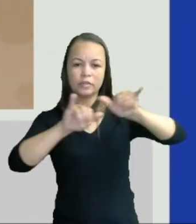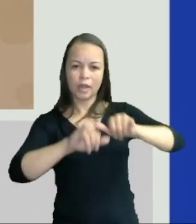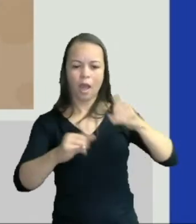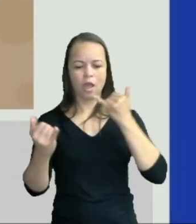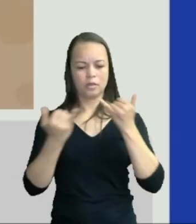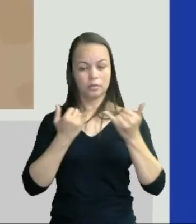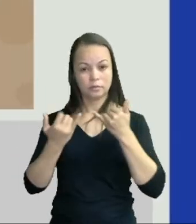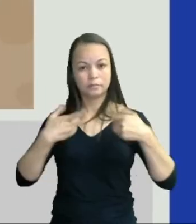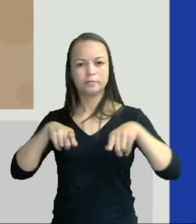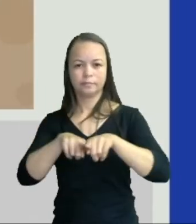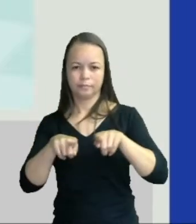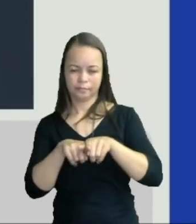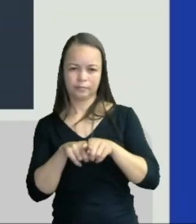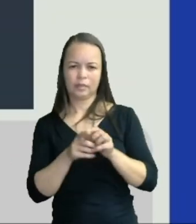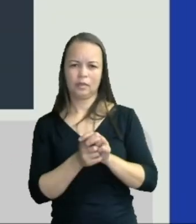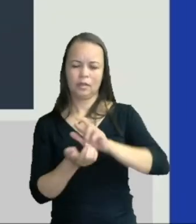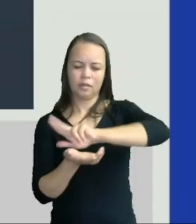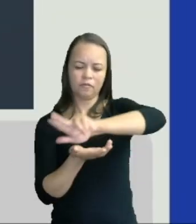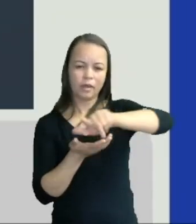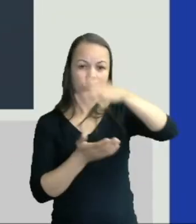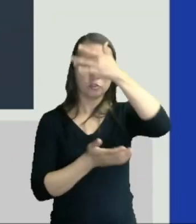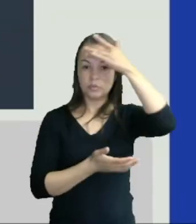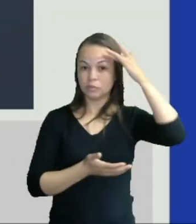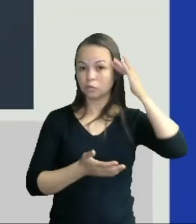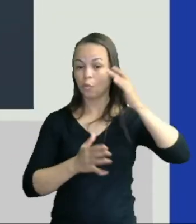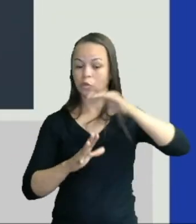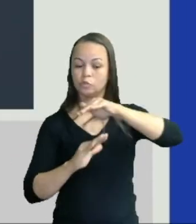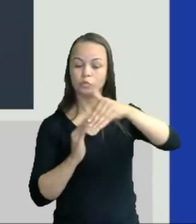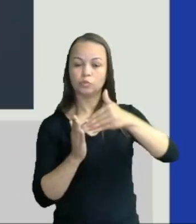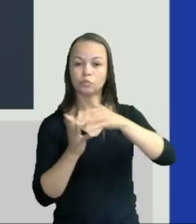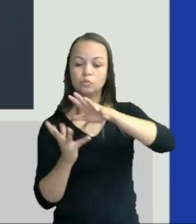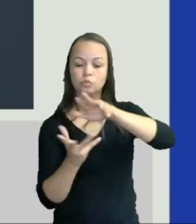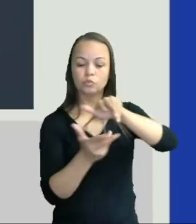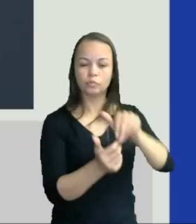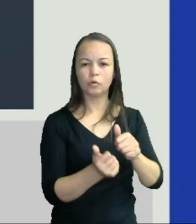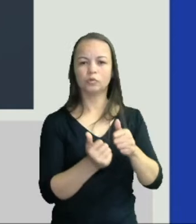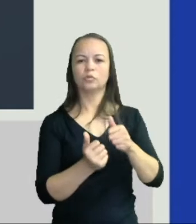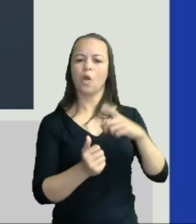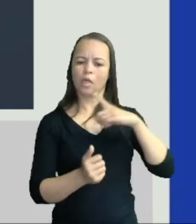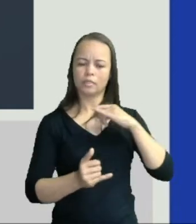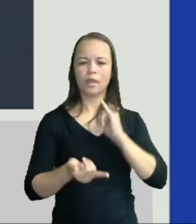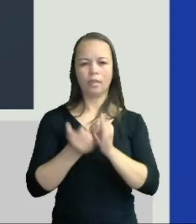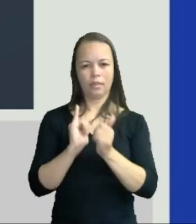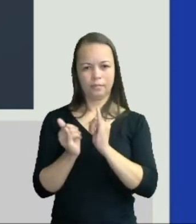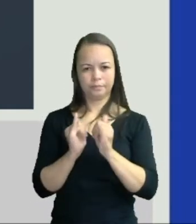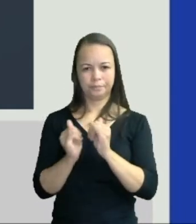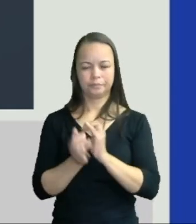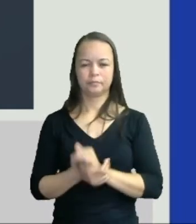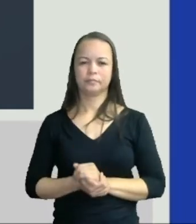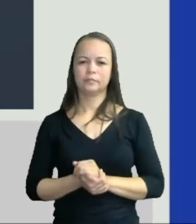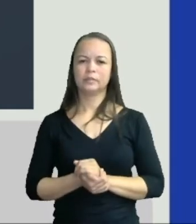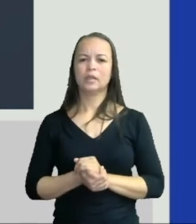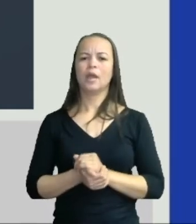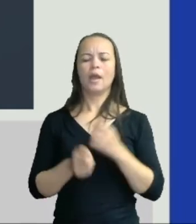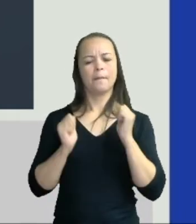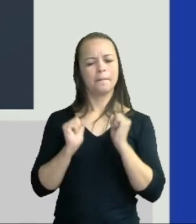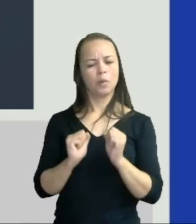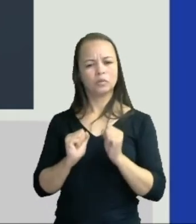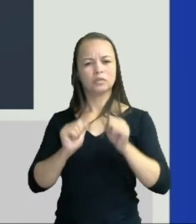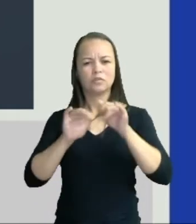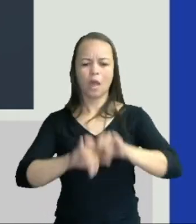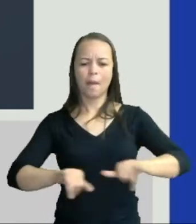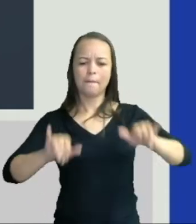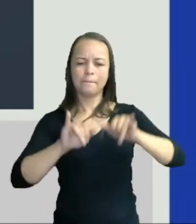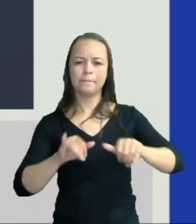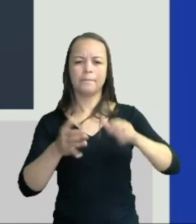rádio, fotografar, produzir vídeos e muitas outras aplicações. A internet é uma rede que interliga aparelhos